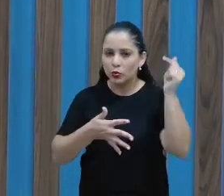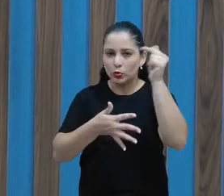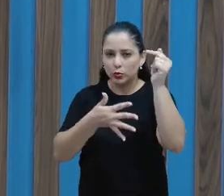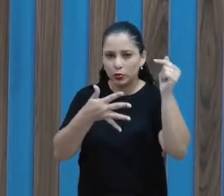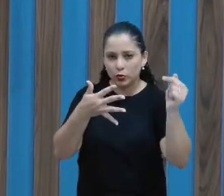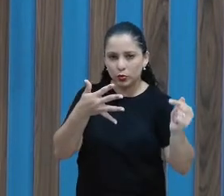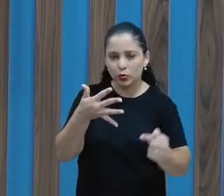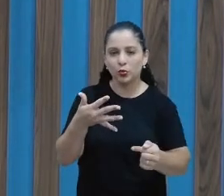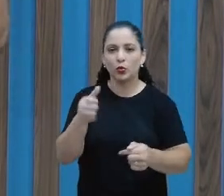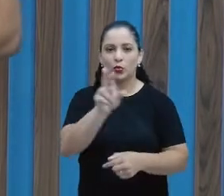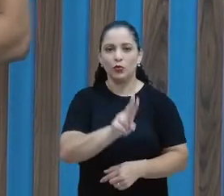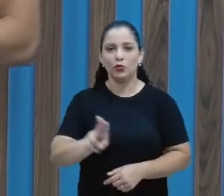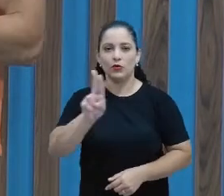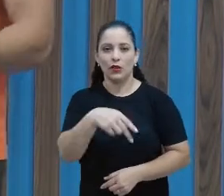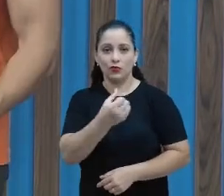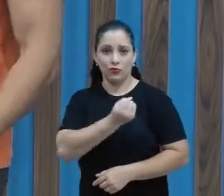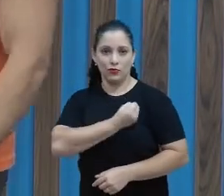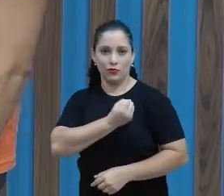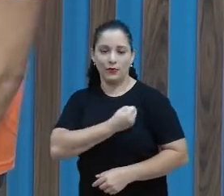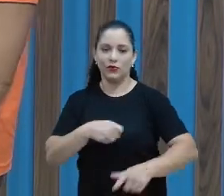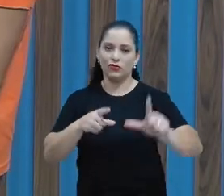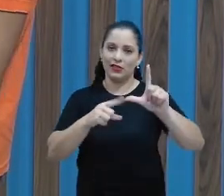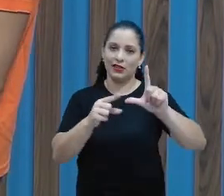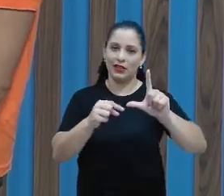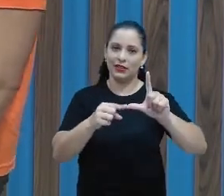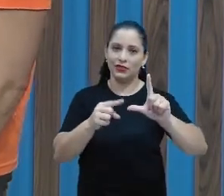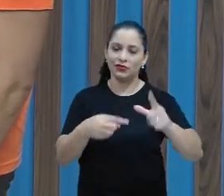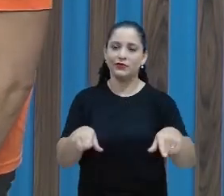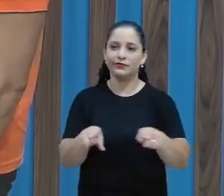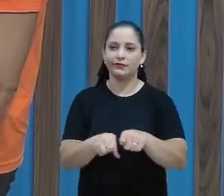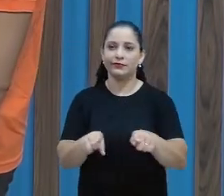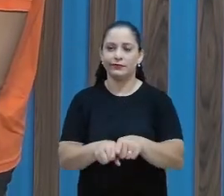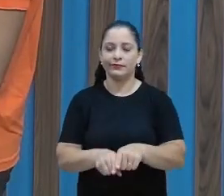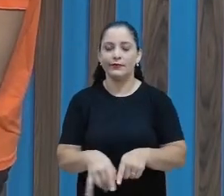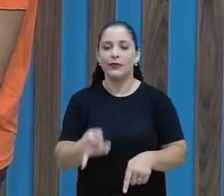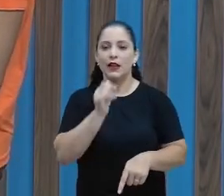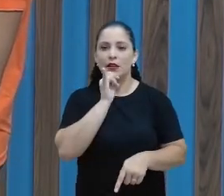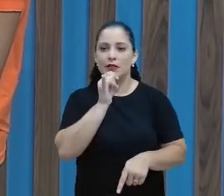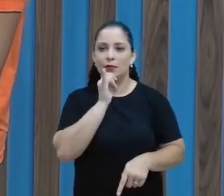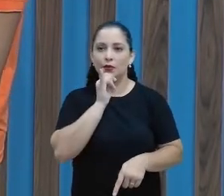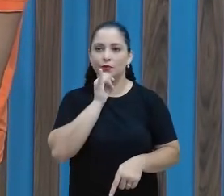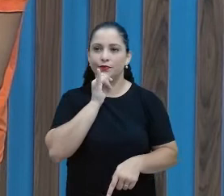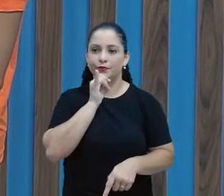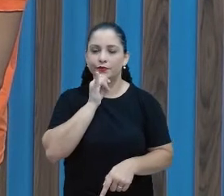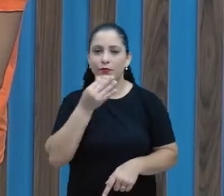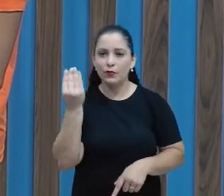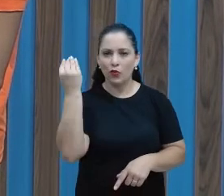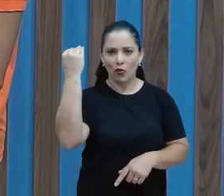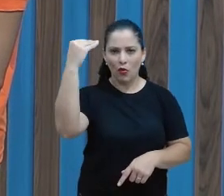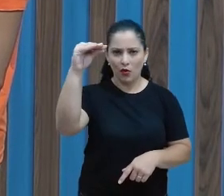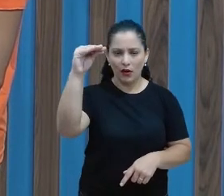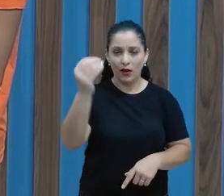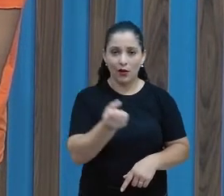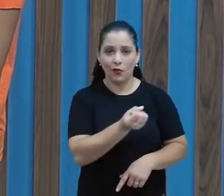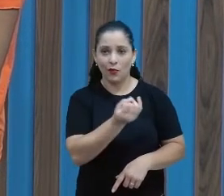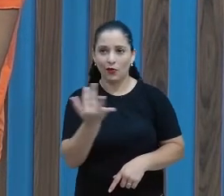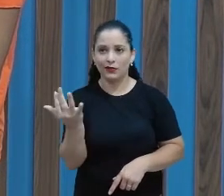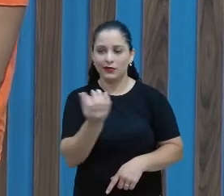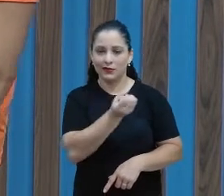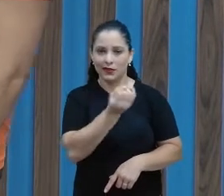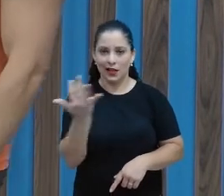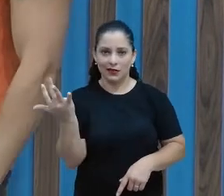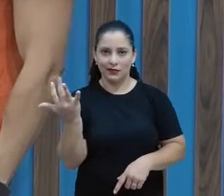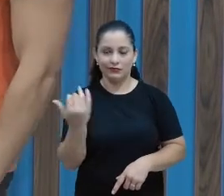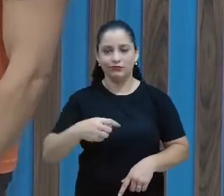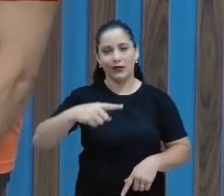forma algébrica, tá? Colocando letrinhas. Então, pode notar que se eu coloco aqui um valor, tá?